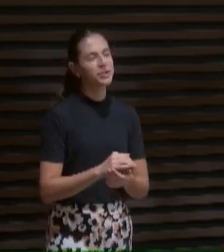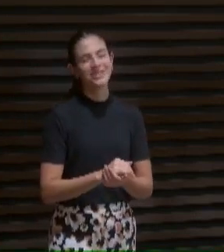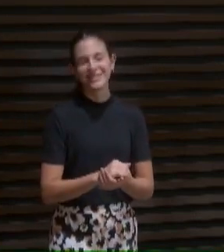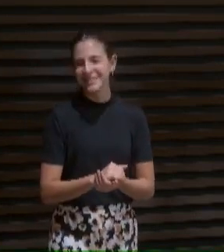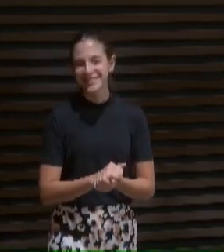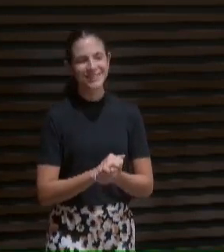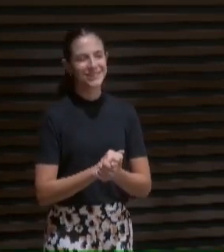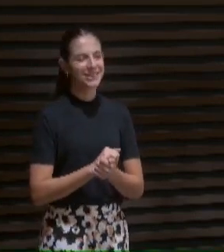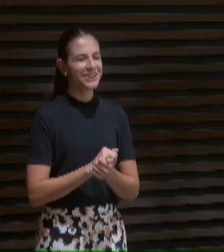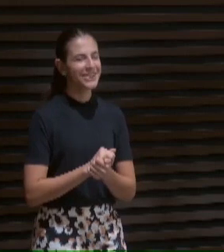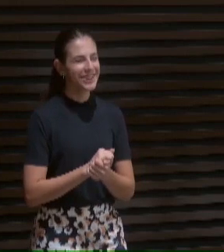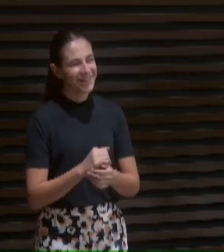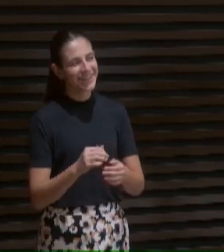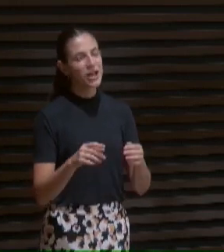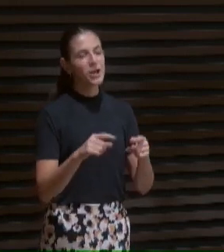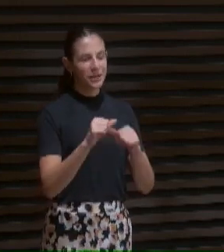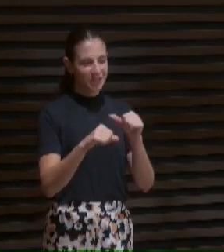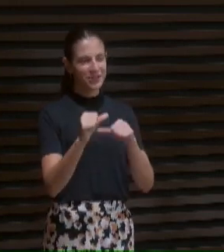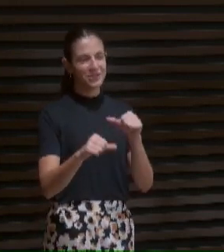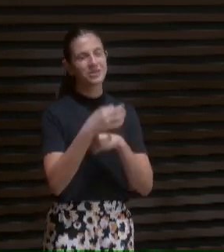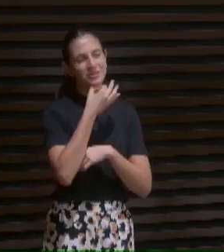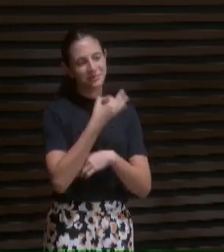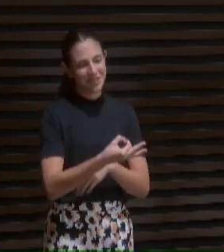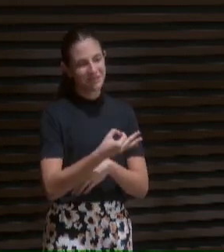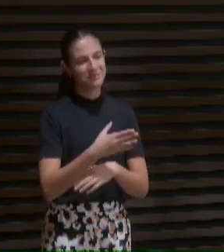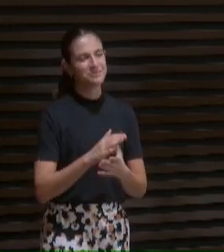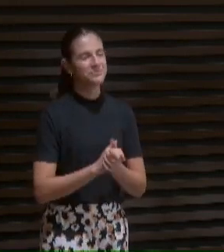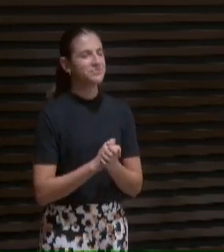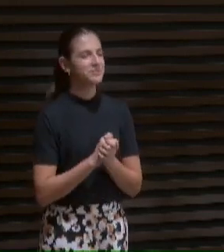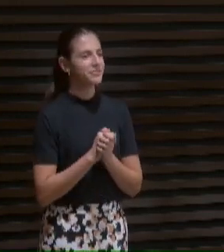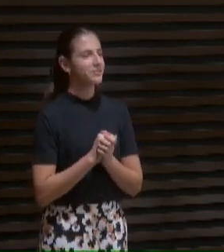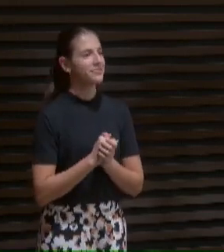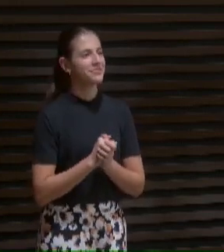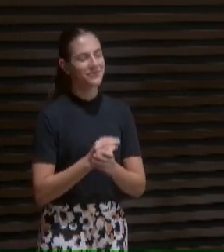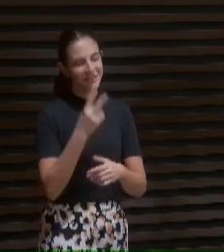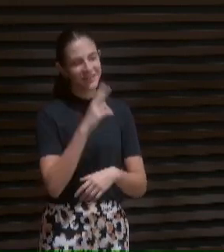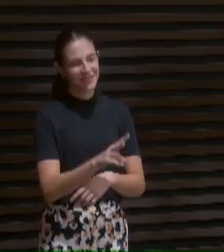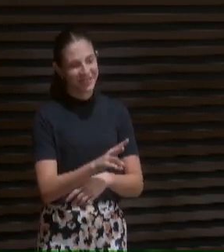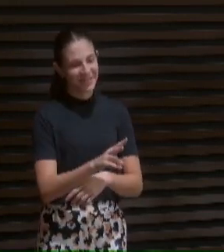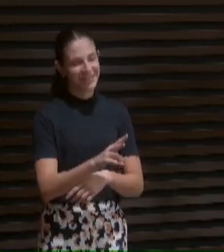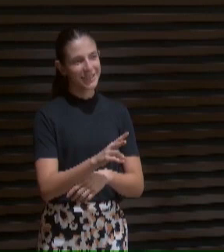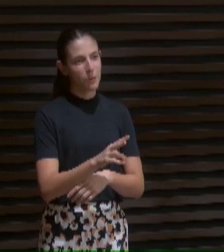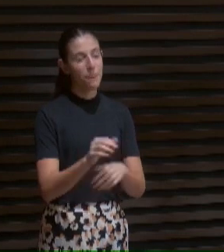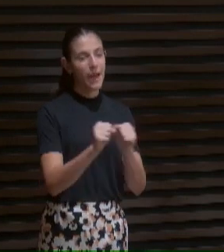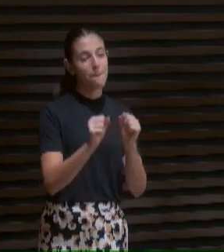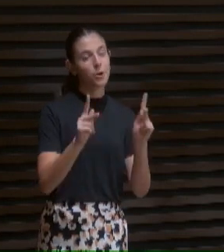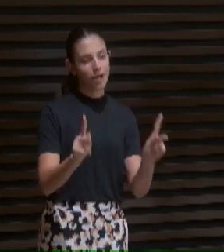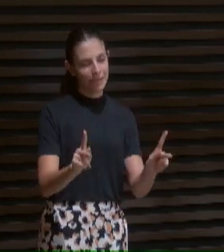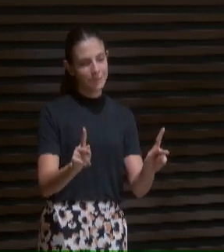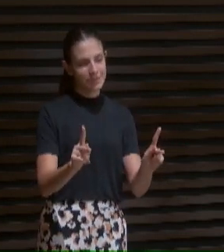como disse o meu irmão, dizendo assim: olha,